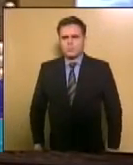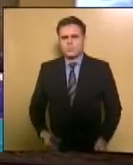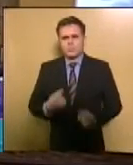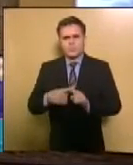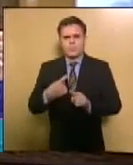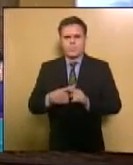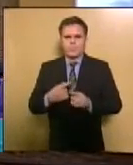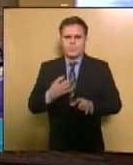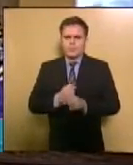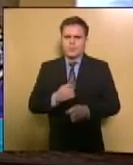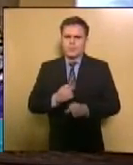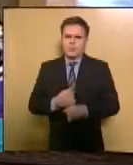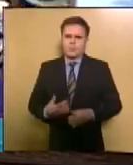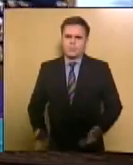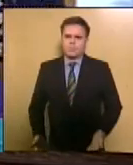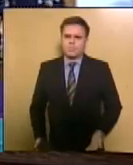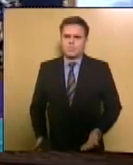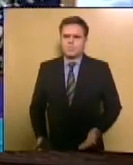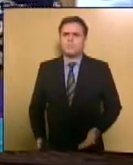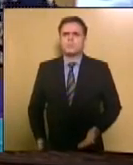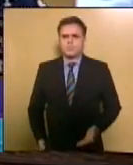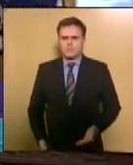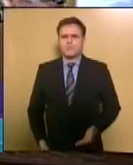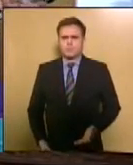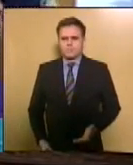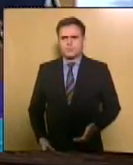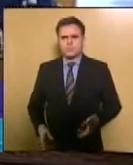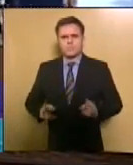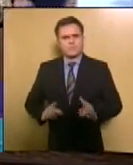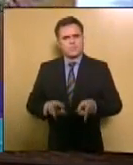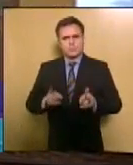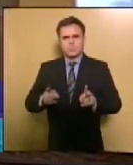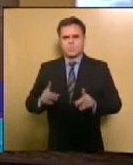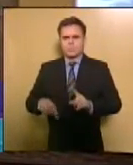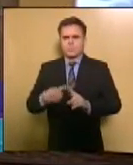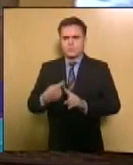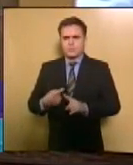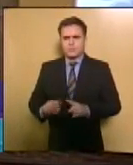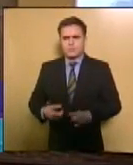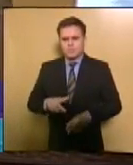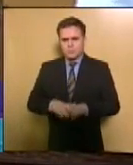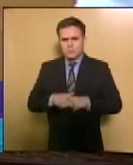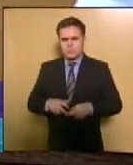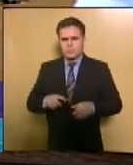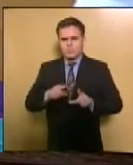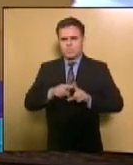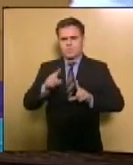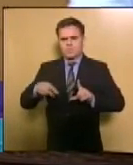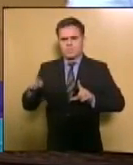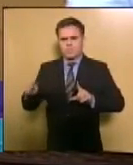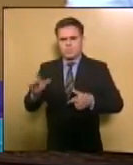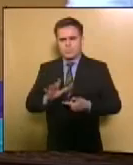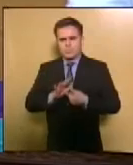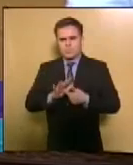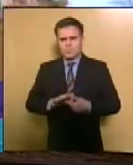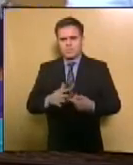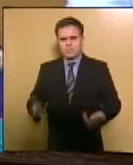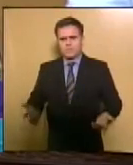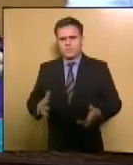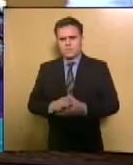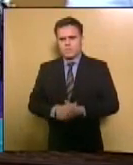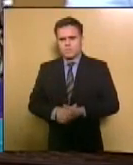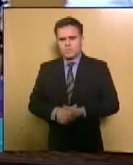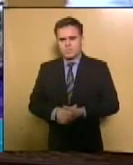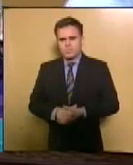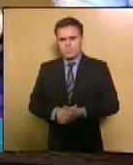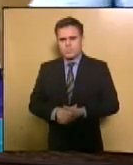índice de homicídio não estavam baixando muito pelo contrário o viés era de aumento aí eu só vou mostrar aqui só esse gráfico do ai sou eu